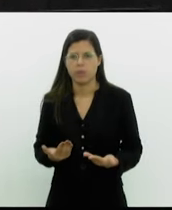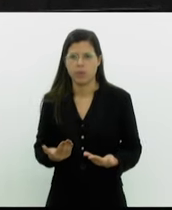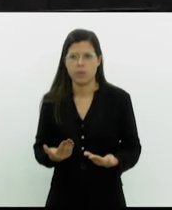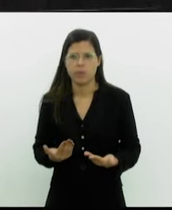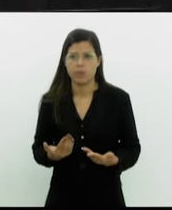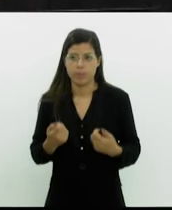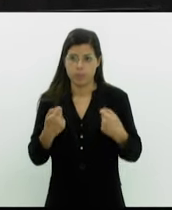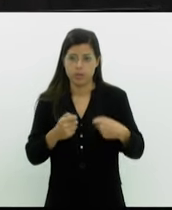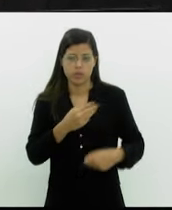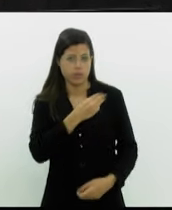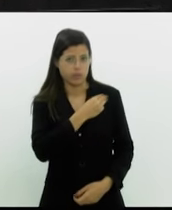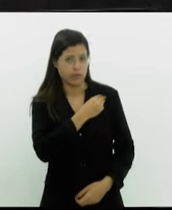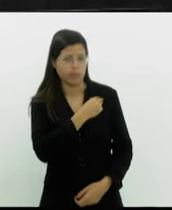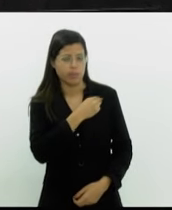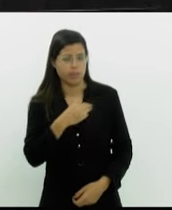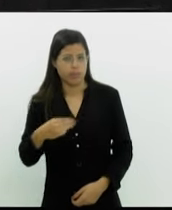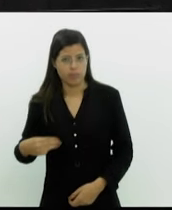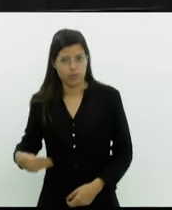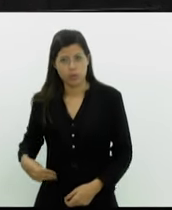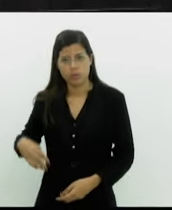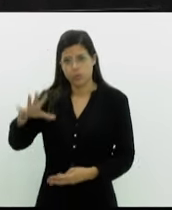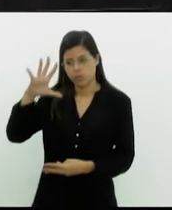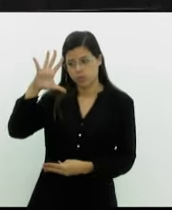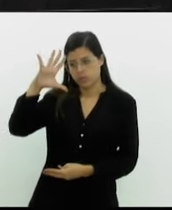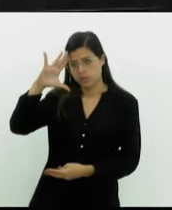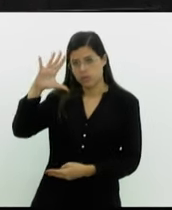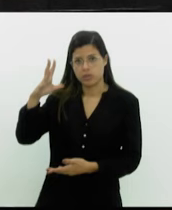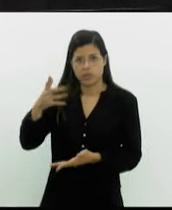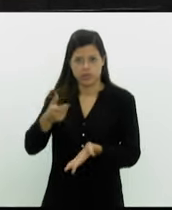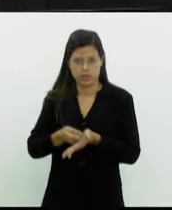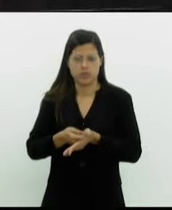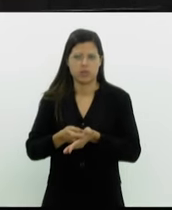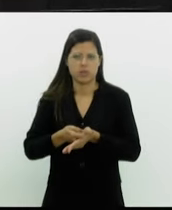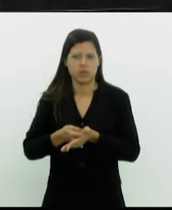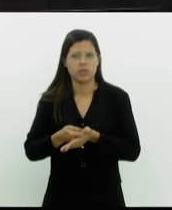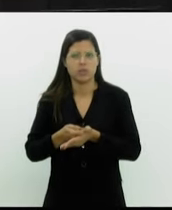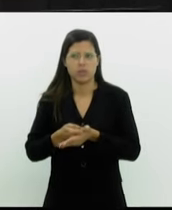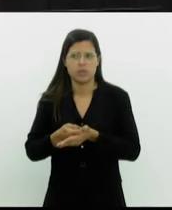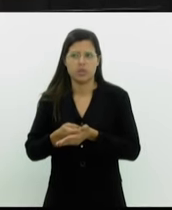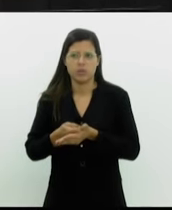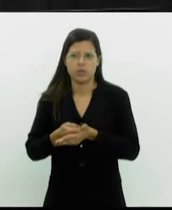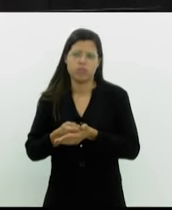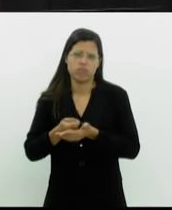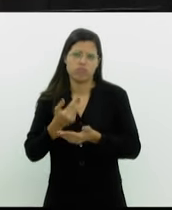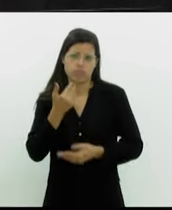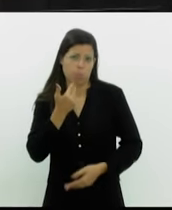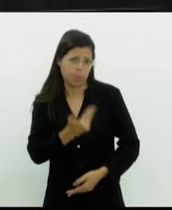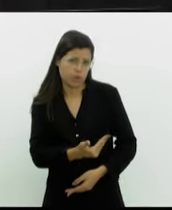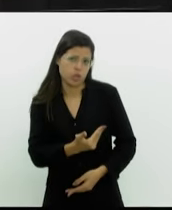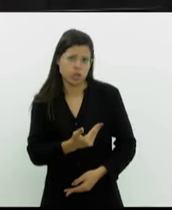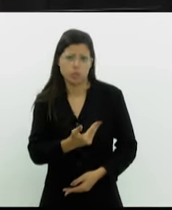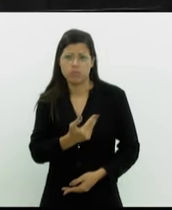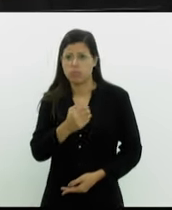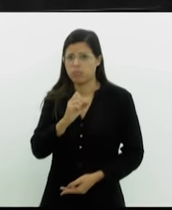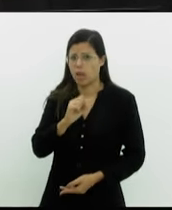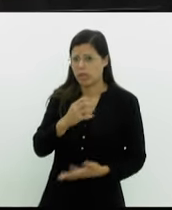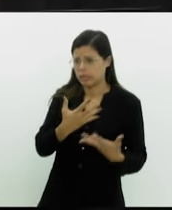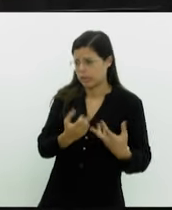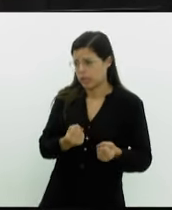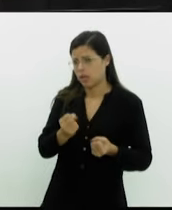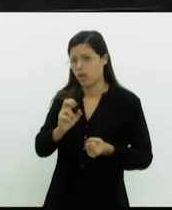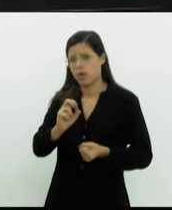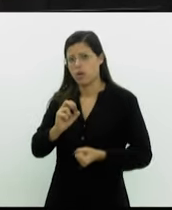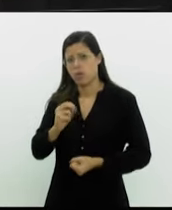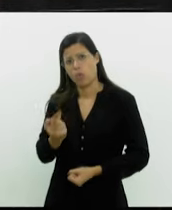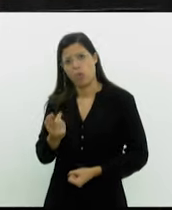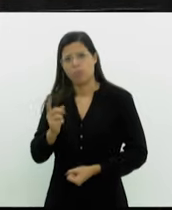Compete ao ministro decidir consoante aquilo que foi pedido, sim ou não, ou um